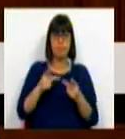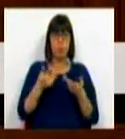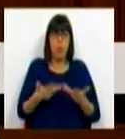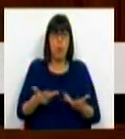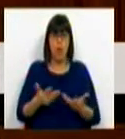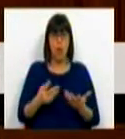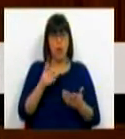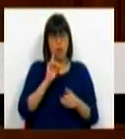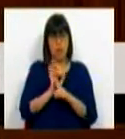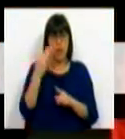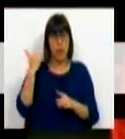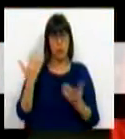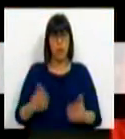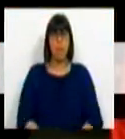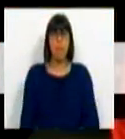mais atualizado.